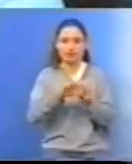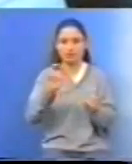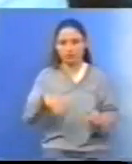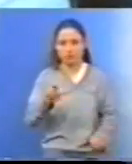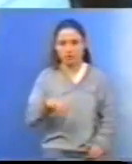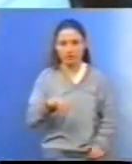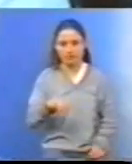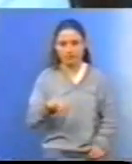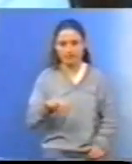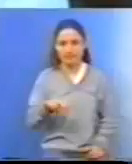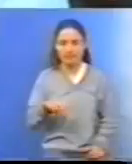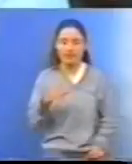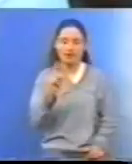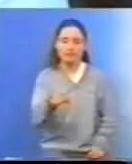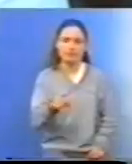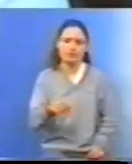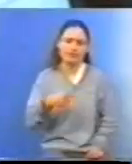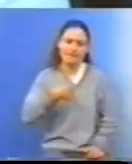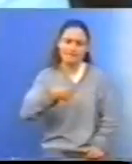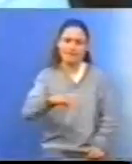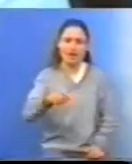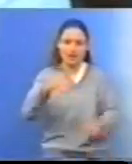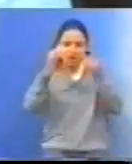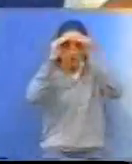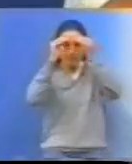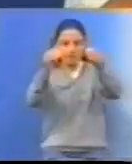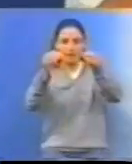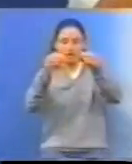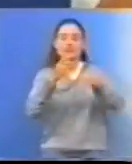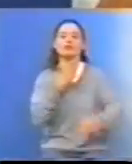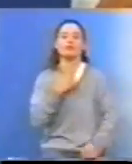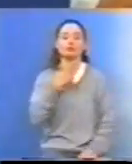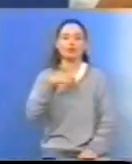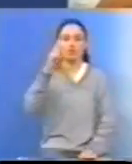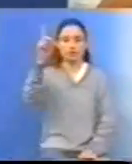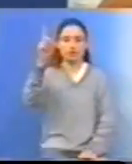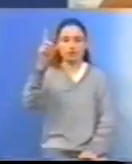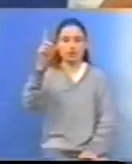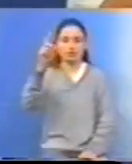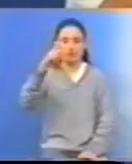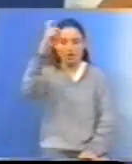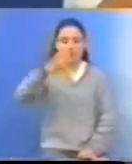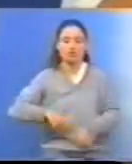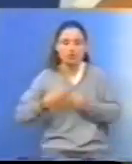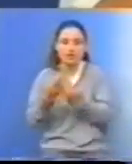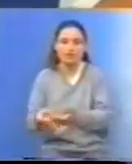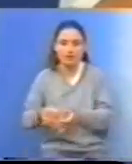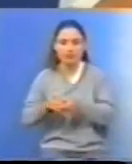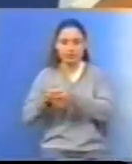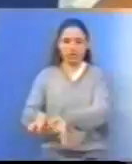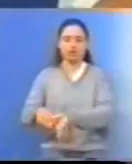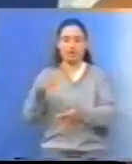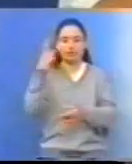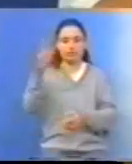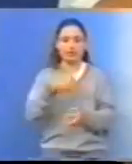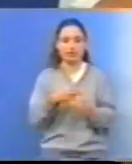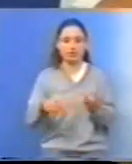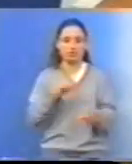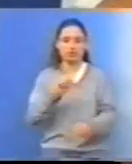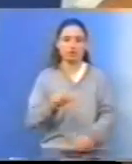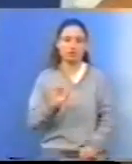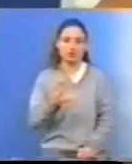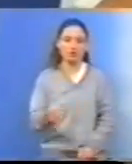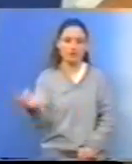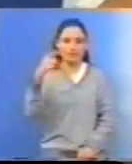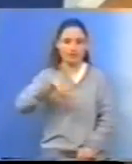surgindo várias dessas comunidades pelo Brasil afora, graças a Deus, é lá, e deixa eu dizer, é só lá que você vai